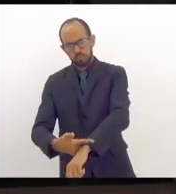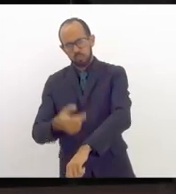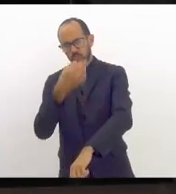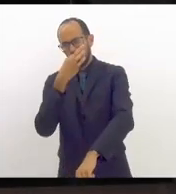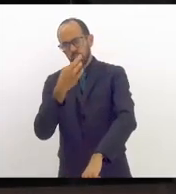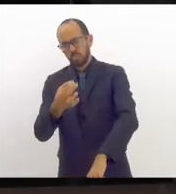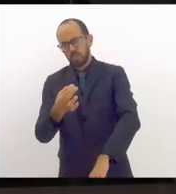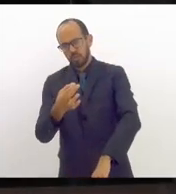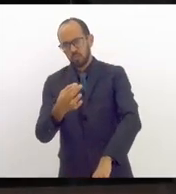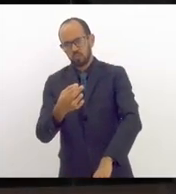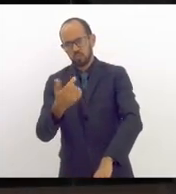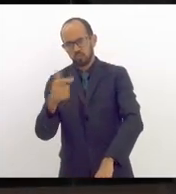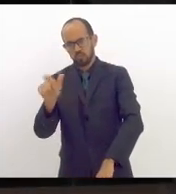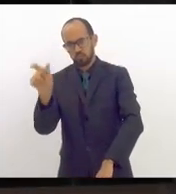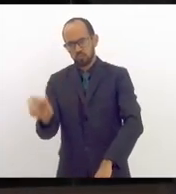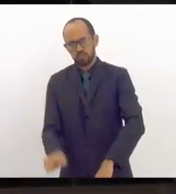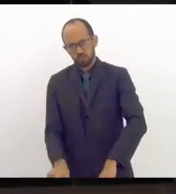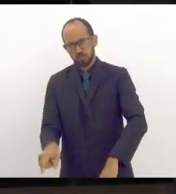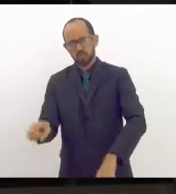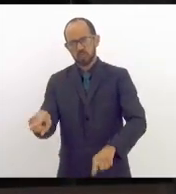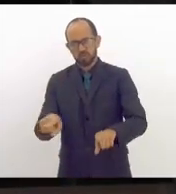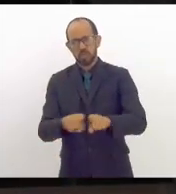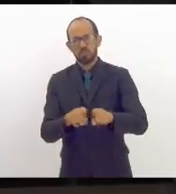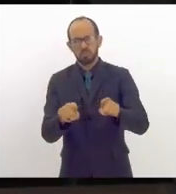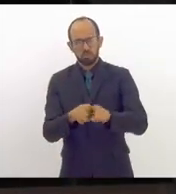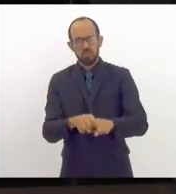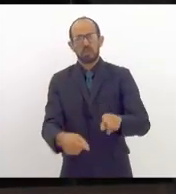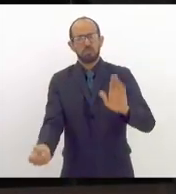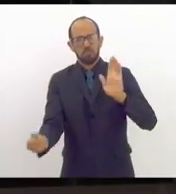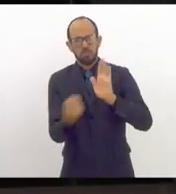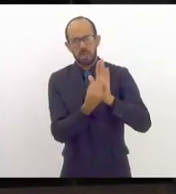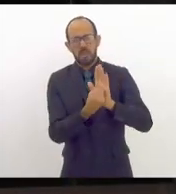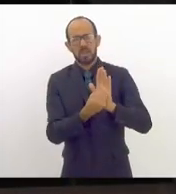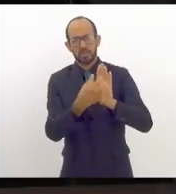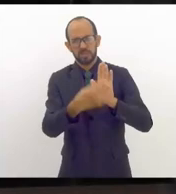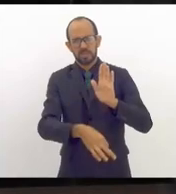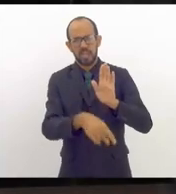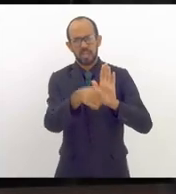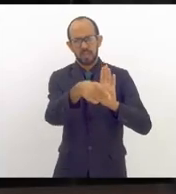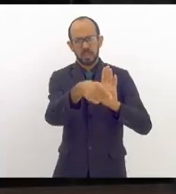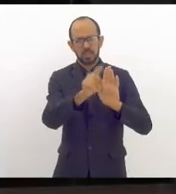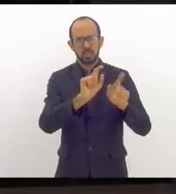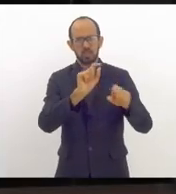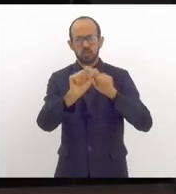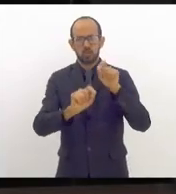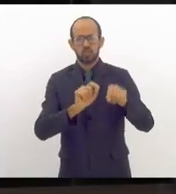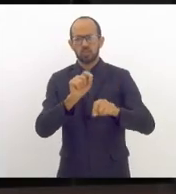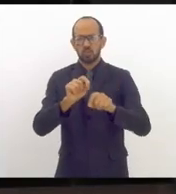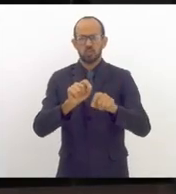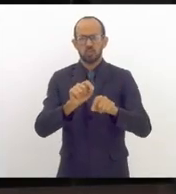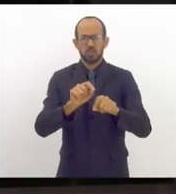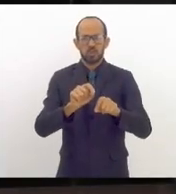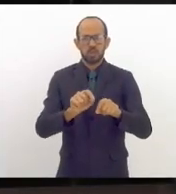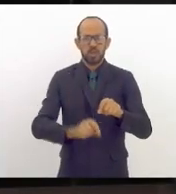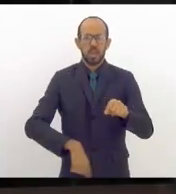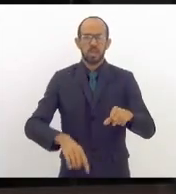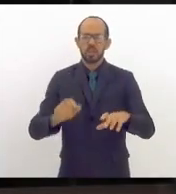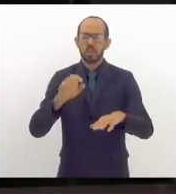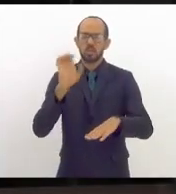e é claro que isso daí marcando exatamente aquilo que nós chamamos estado